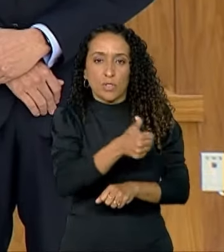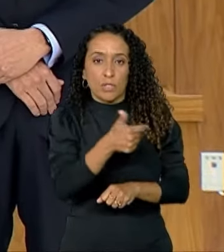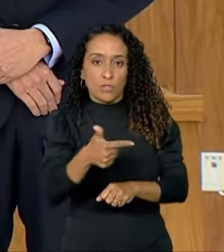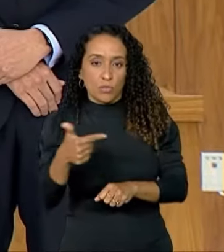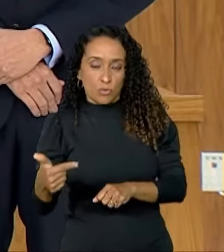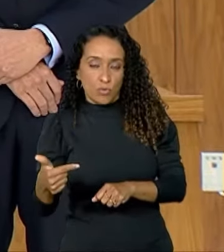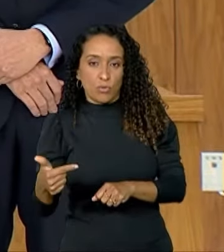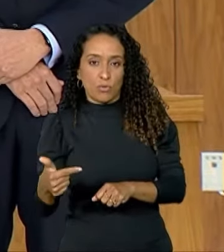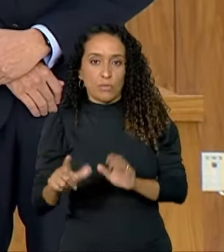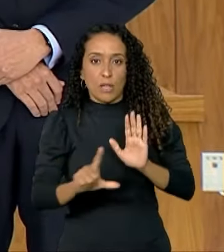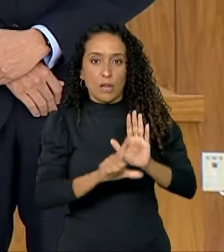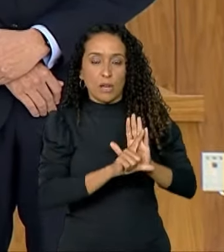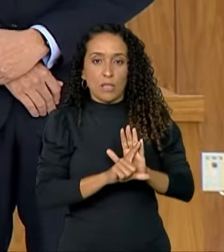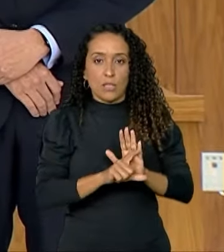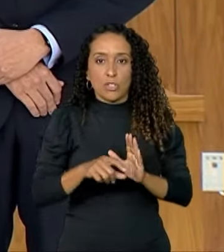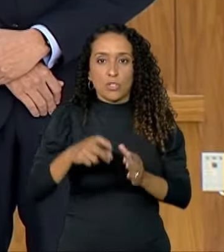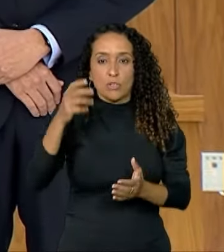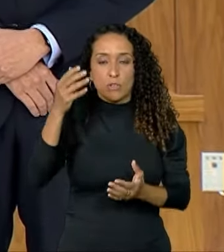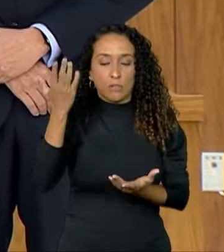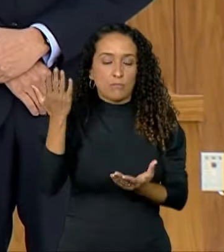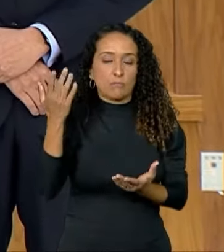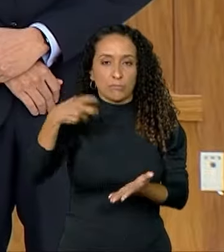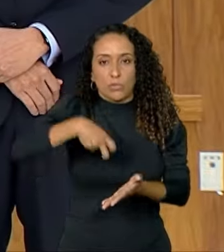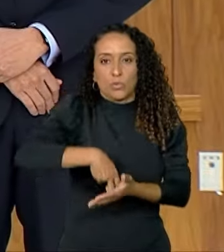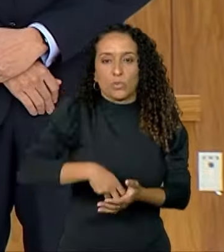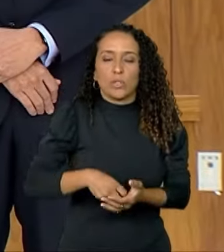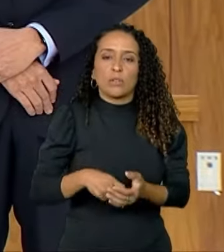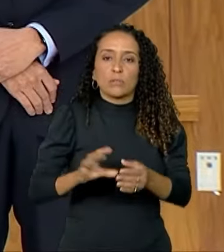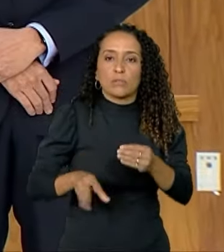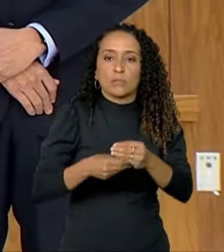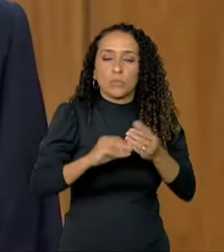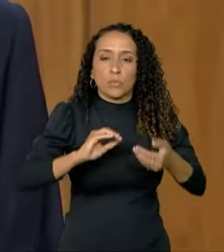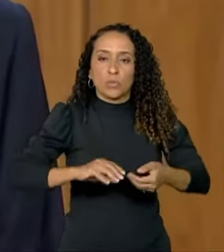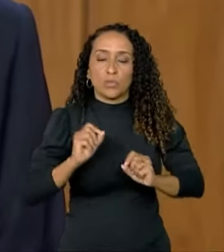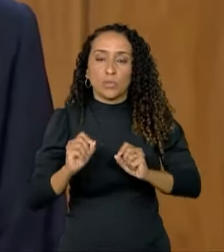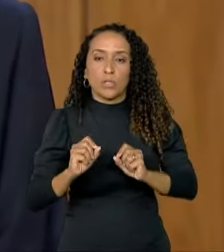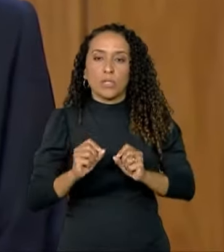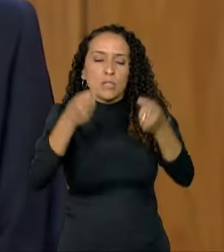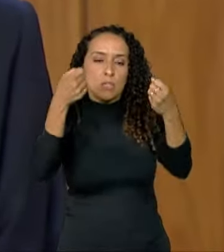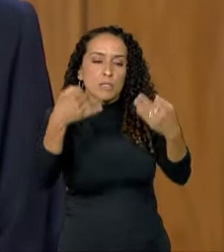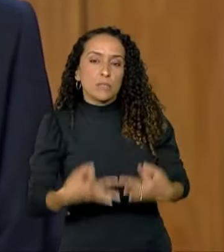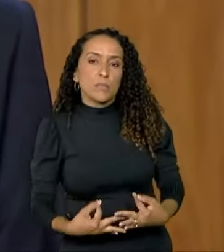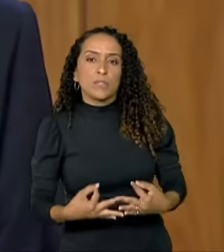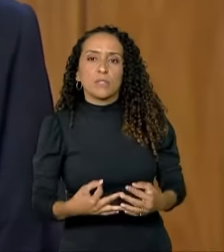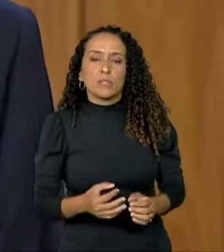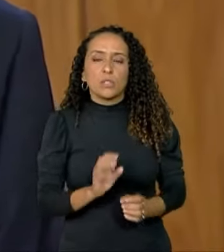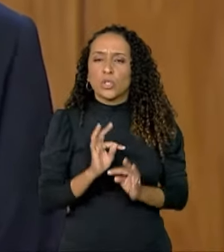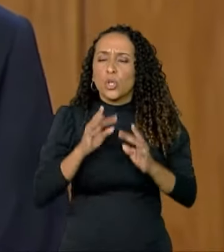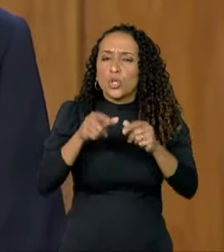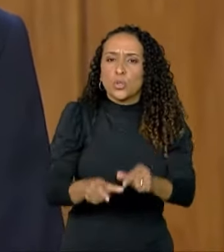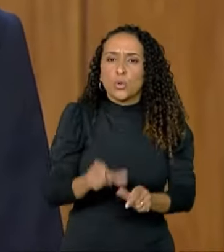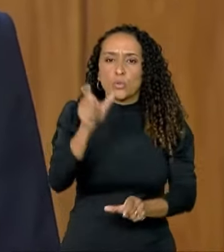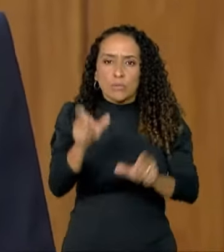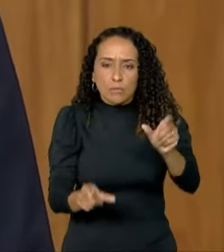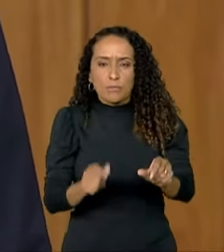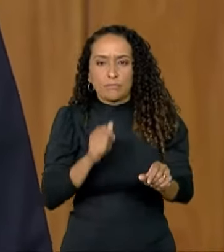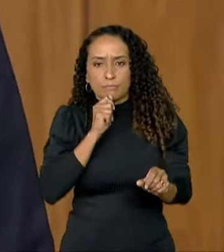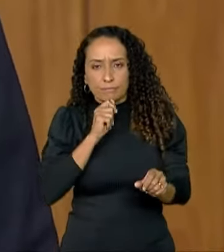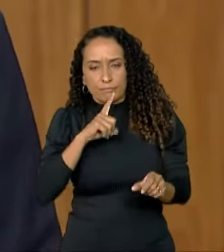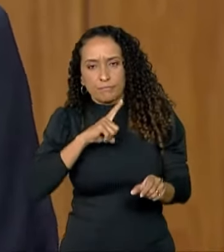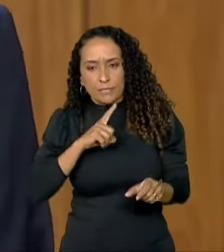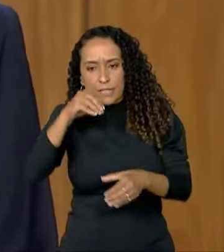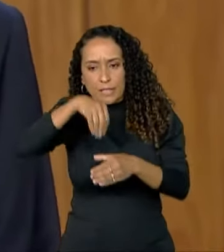122 da Lei de Execução, que foi introduzida pelo Congresso Nacional, que diz que todos aqueles, ainda que